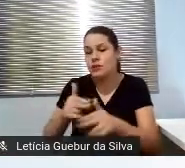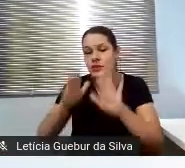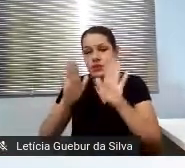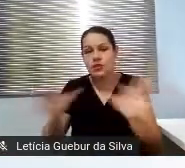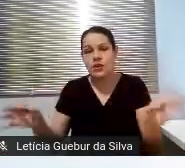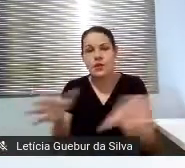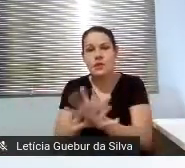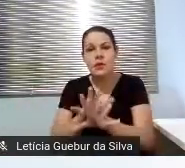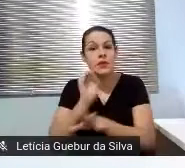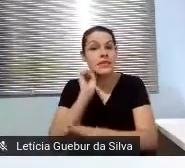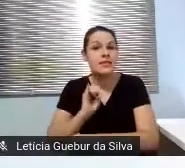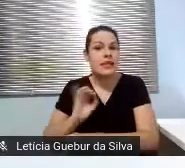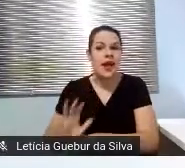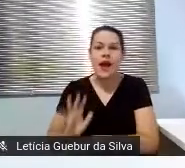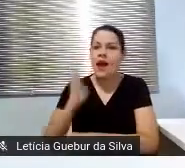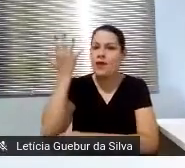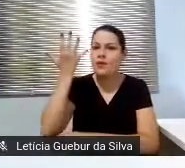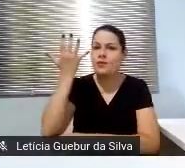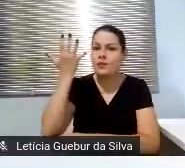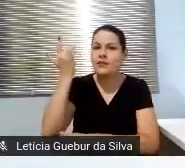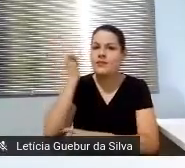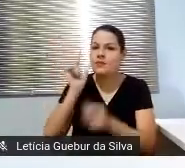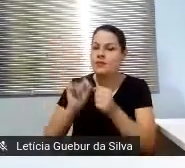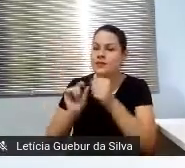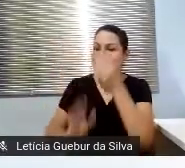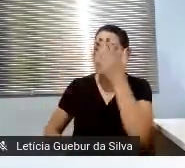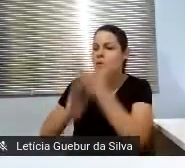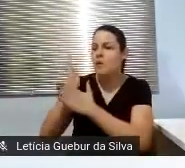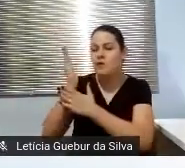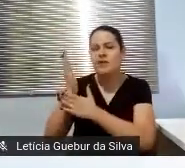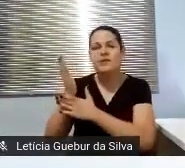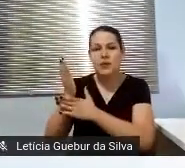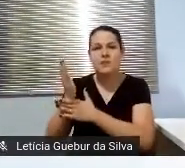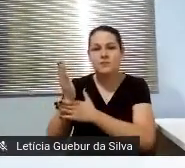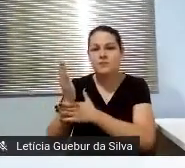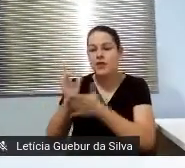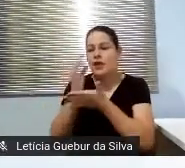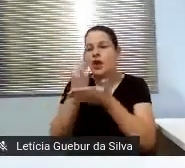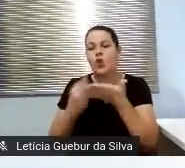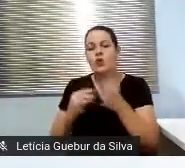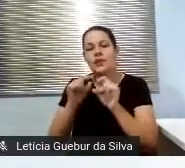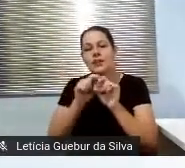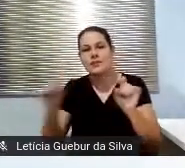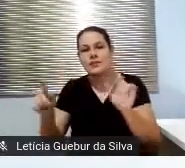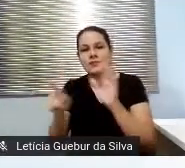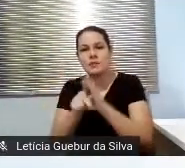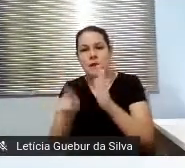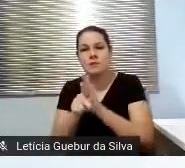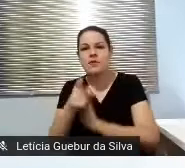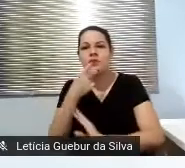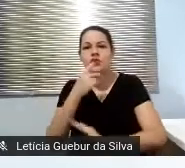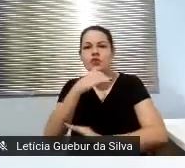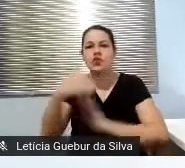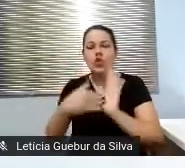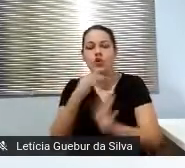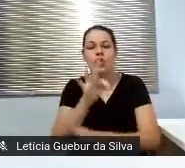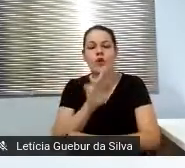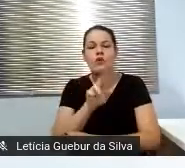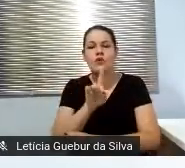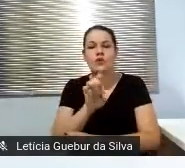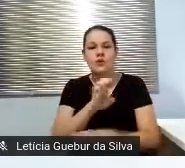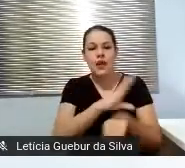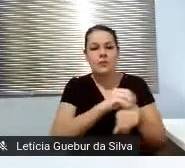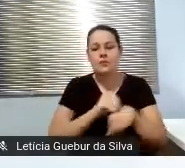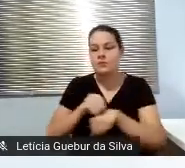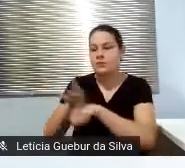Se acontecer de passar dessa forma, podendo passar também o valor do Fundeb para as escolas particulares, a gente